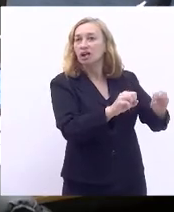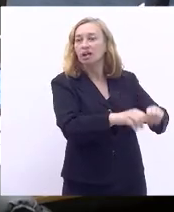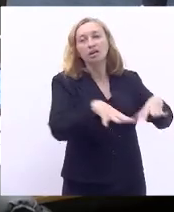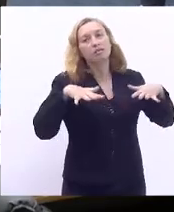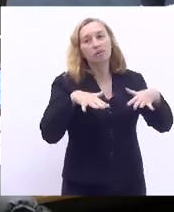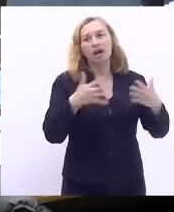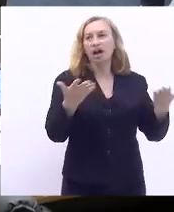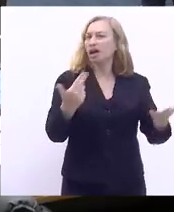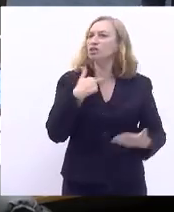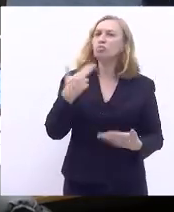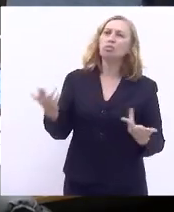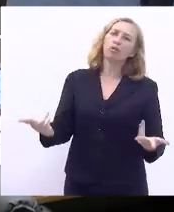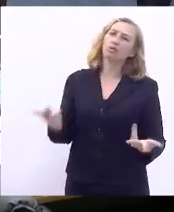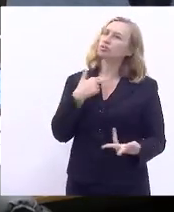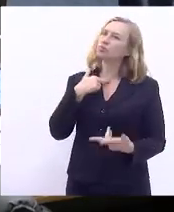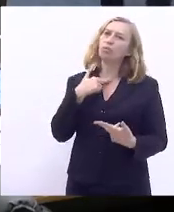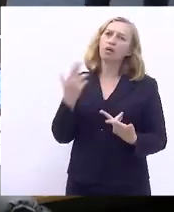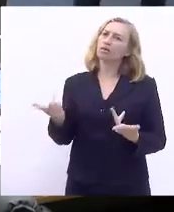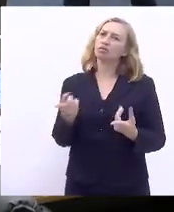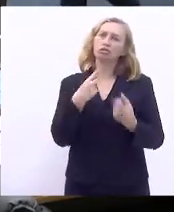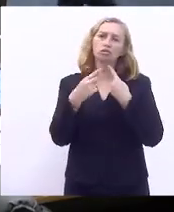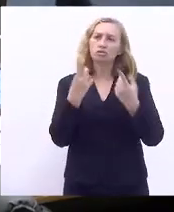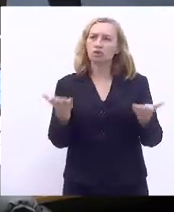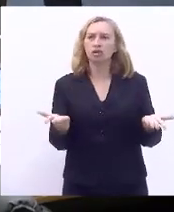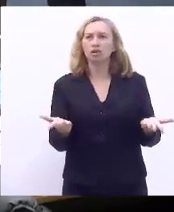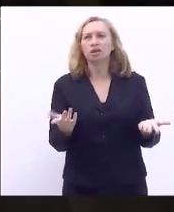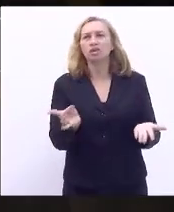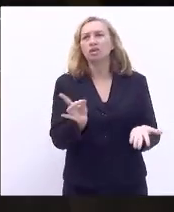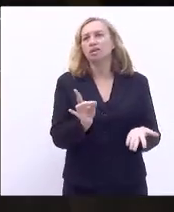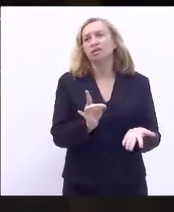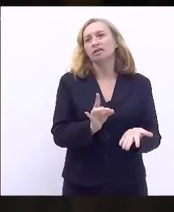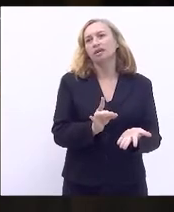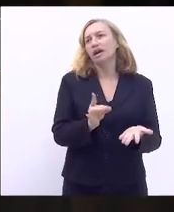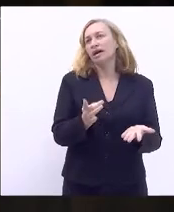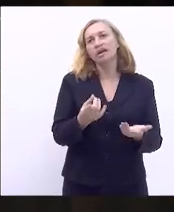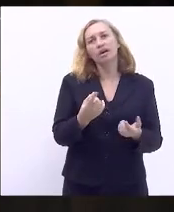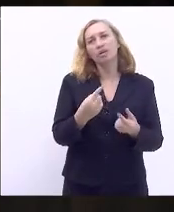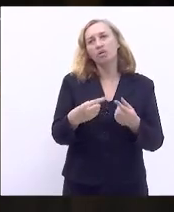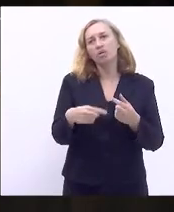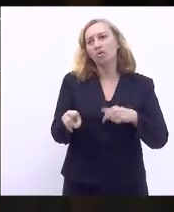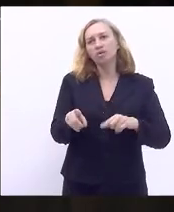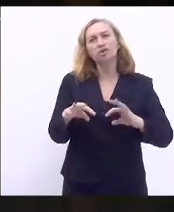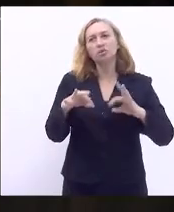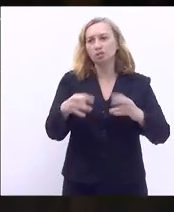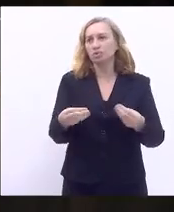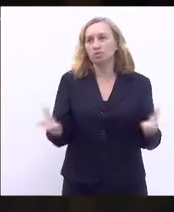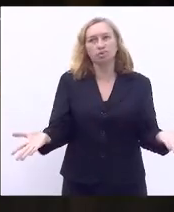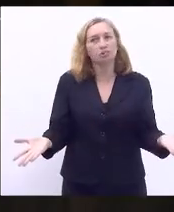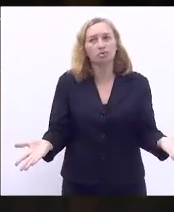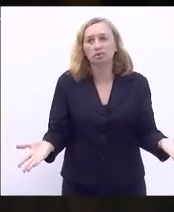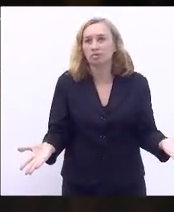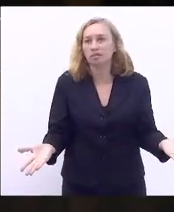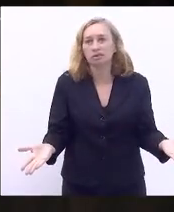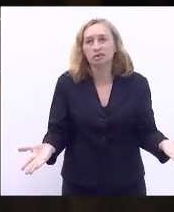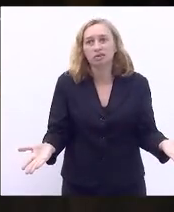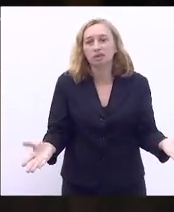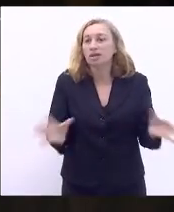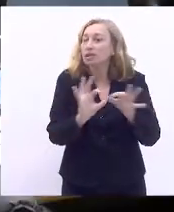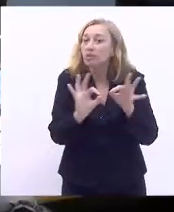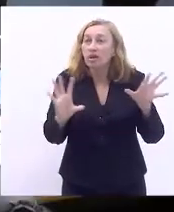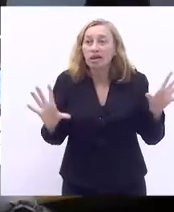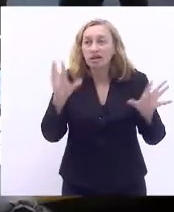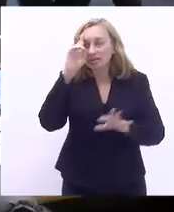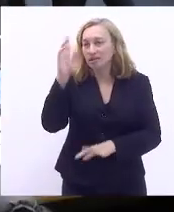Aí não dá. Aí pô, discutindo com o pessoal. Isso é verdadeira obstrução. Exatamente. Obstrução física. Cadê a democracia,